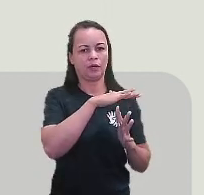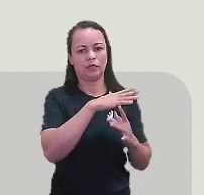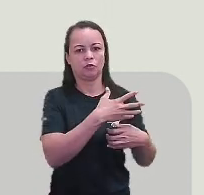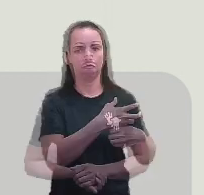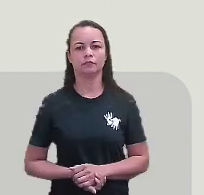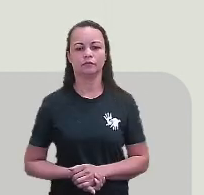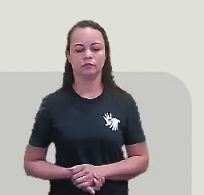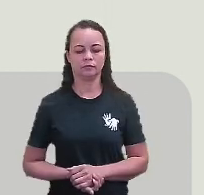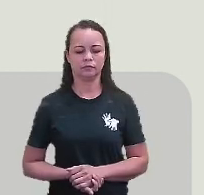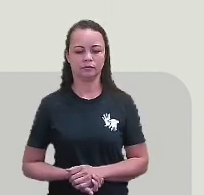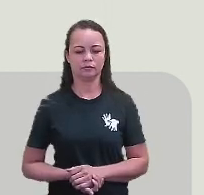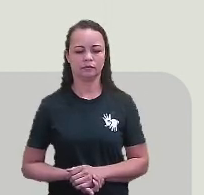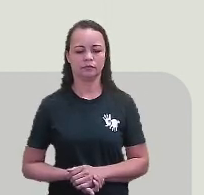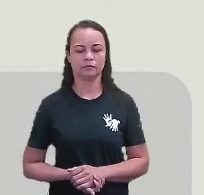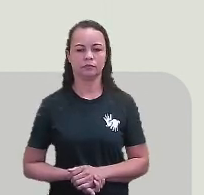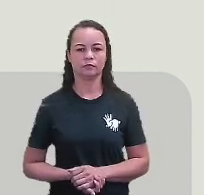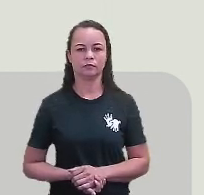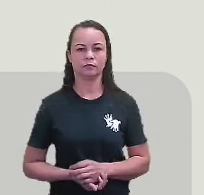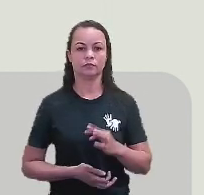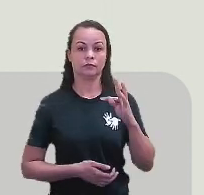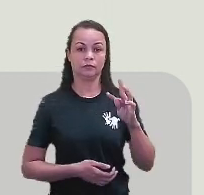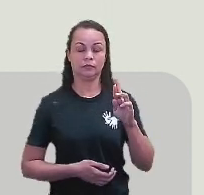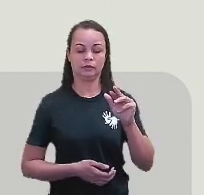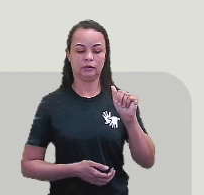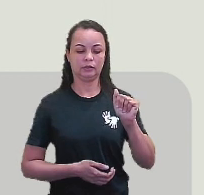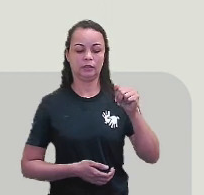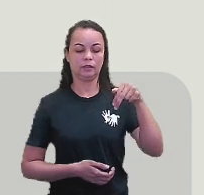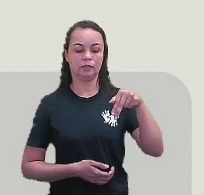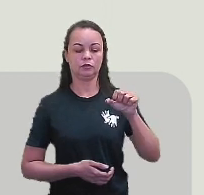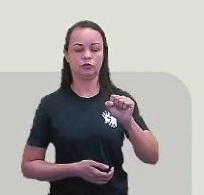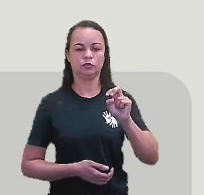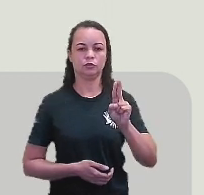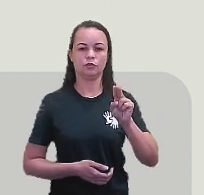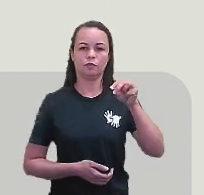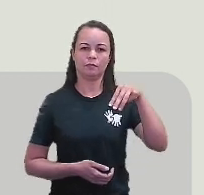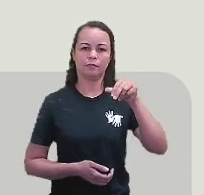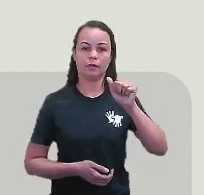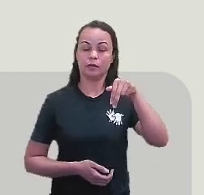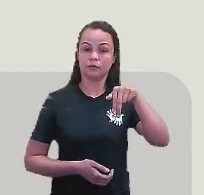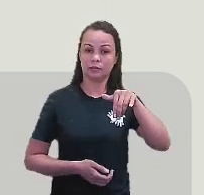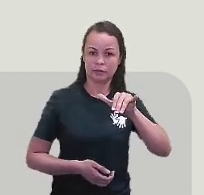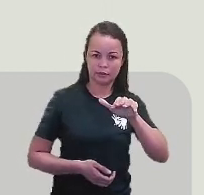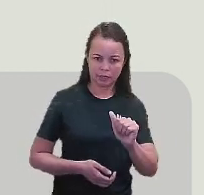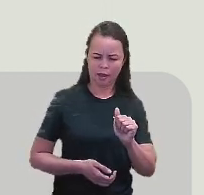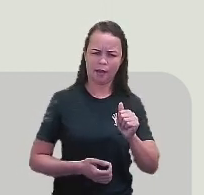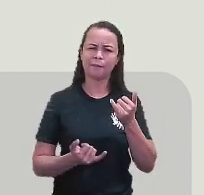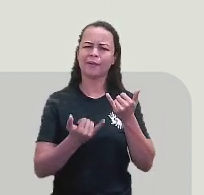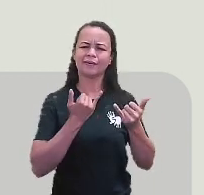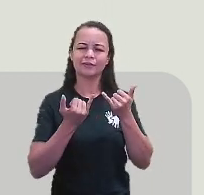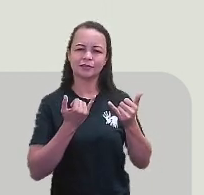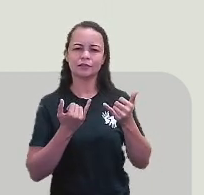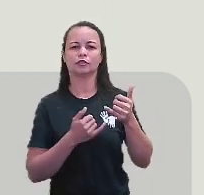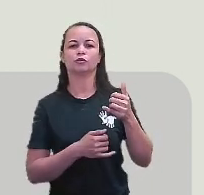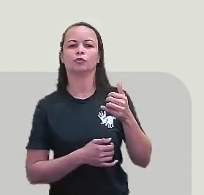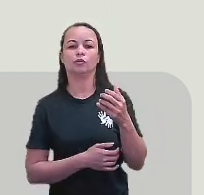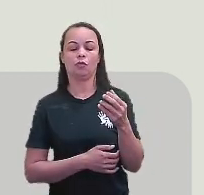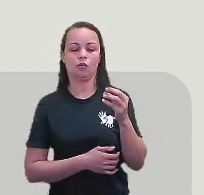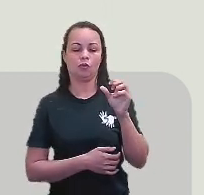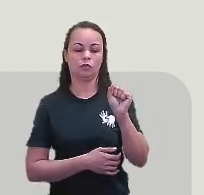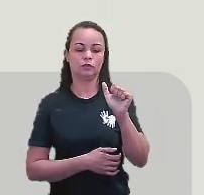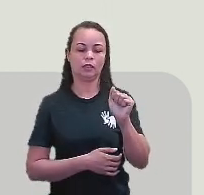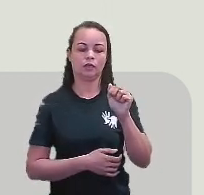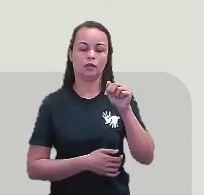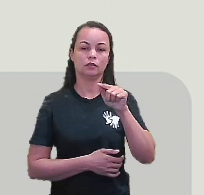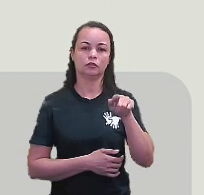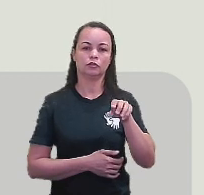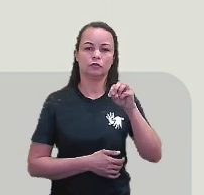refúgio. Transhumância. É bem parecido com a migração seccional, mas ocorre em épocas específicas. Esse